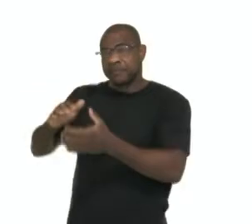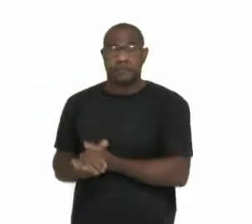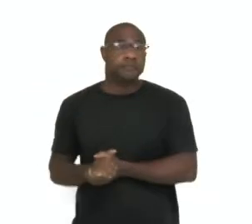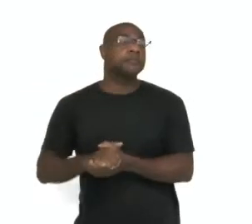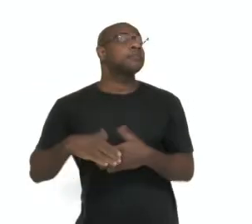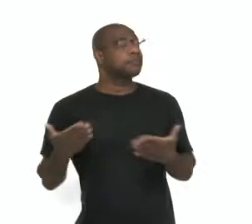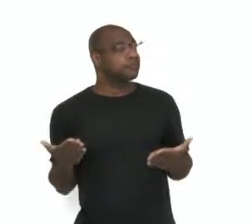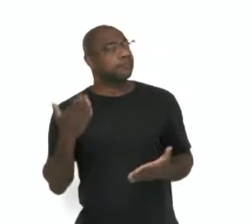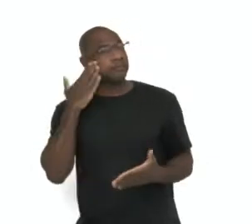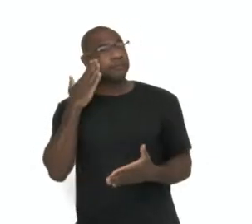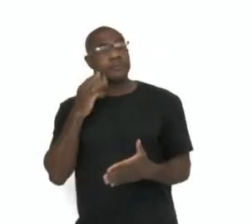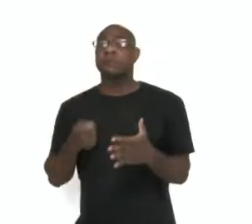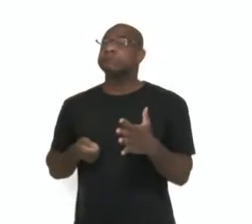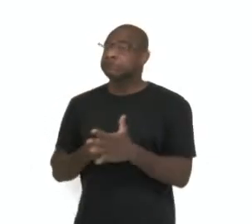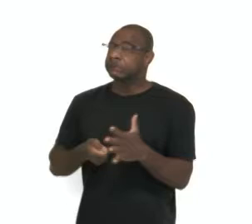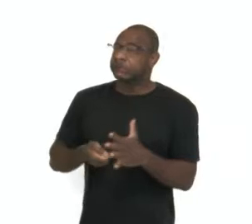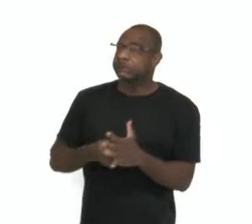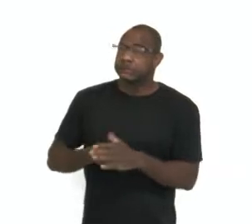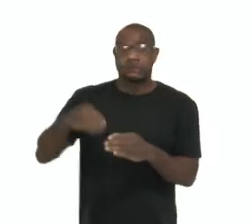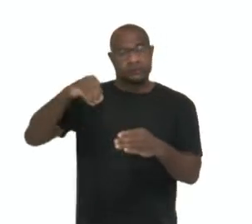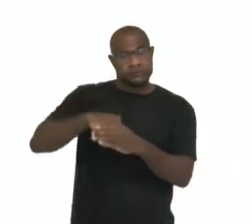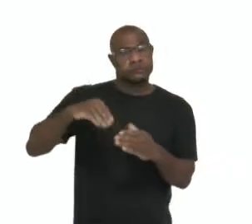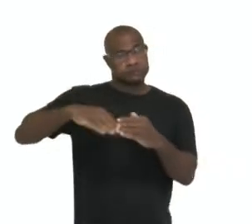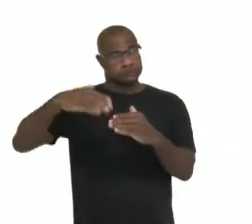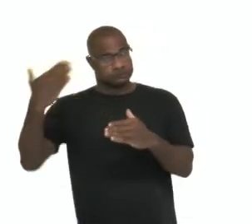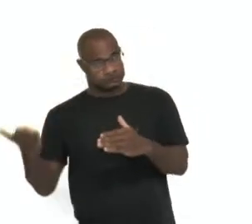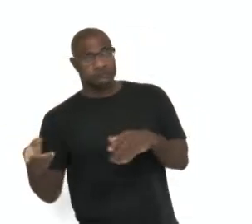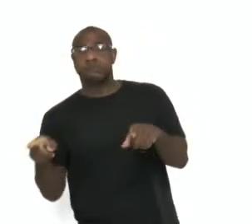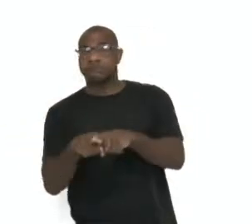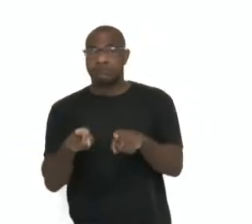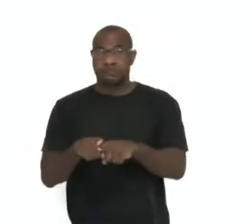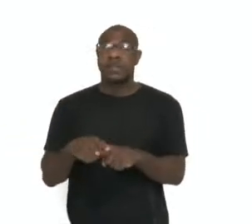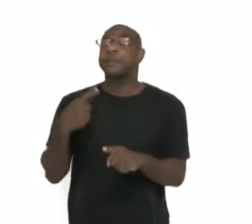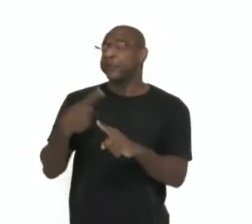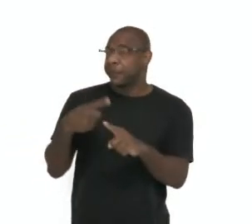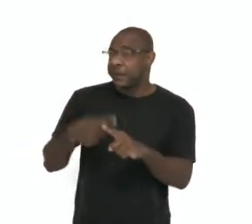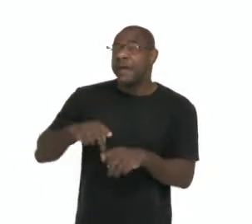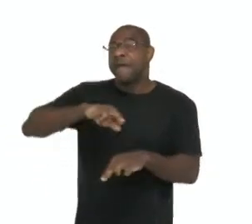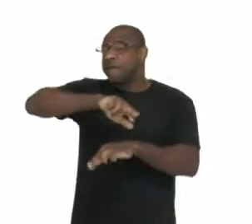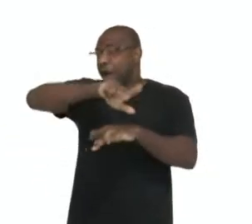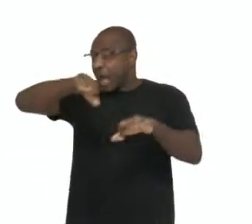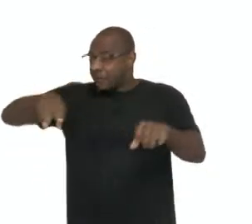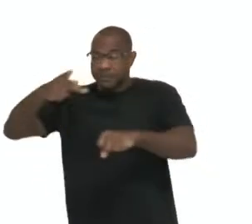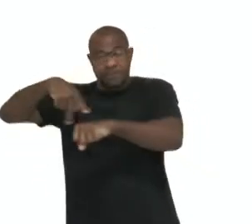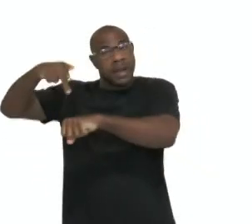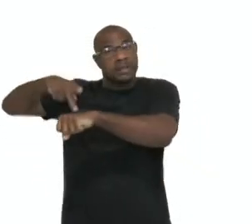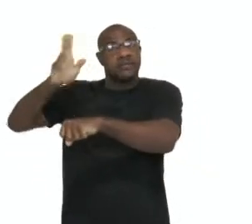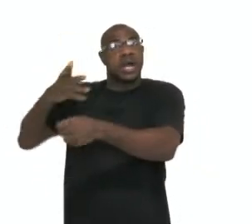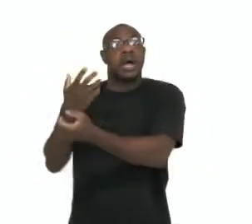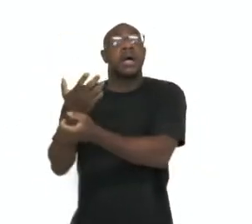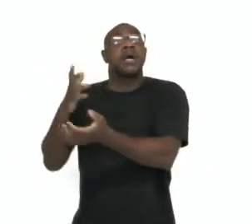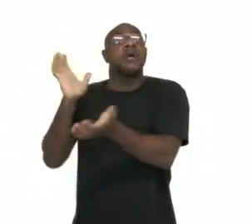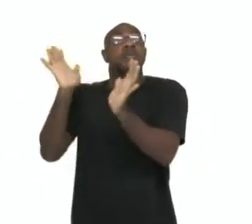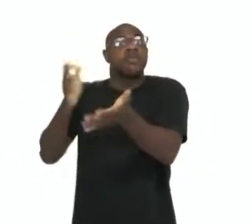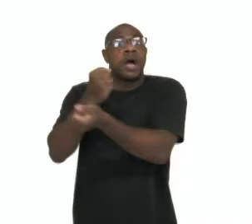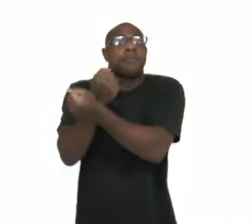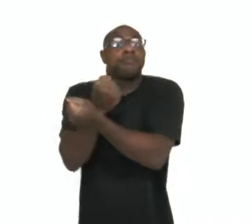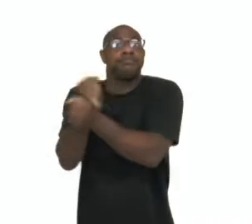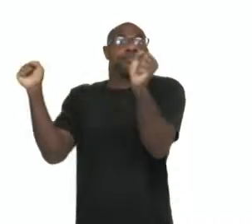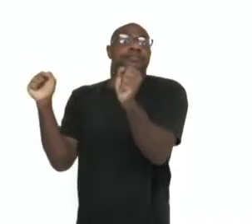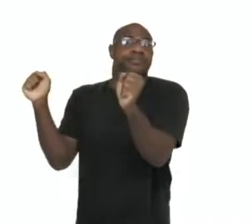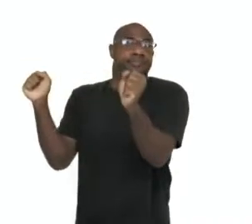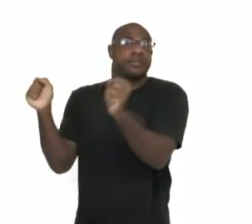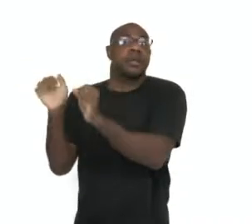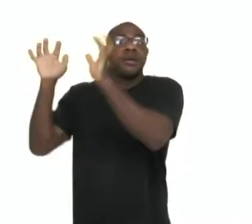apesar das pressões externas e internas, isso porque vários países já haviam abolido a escravidão, já haviam